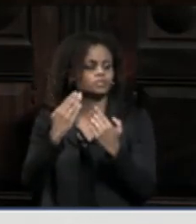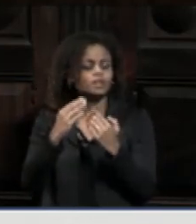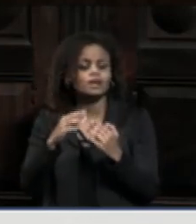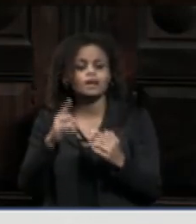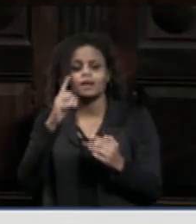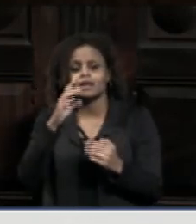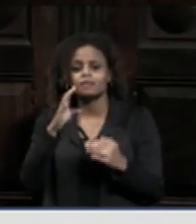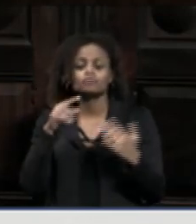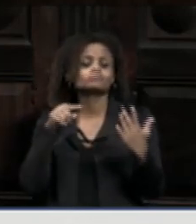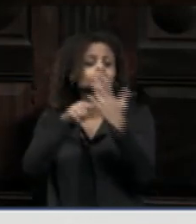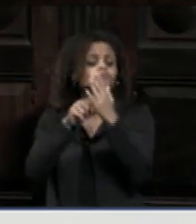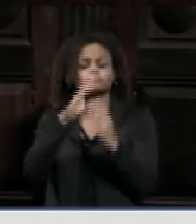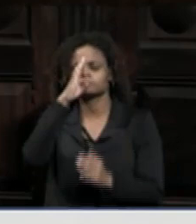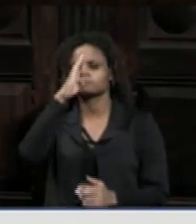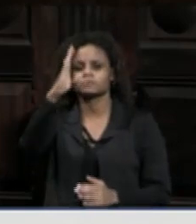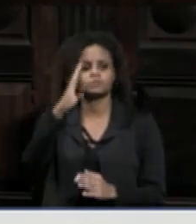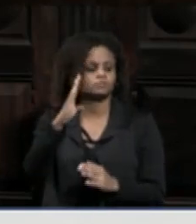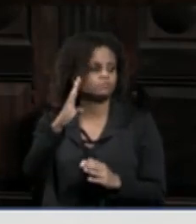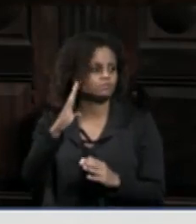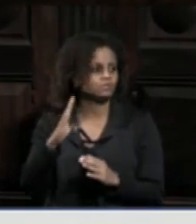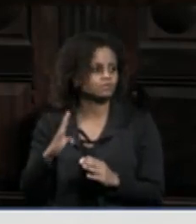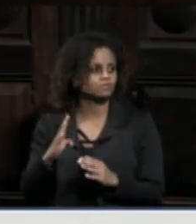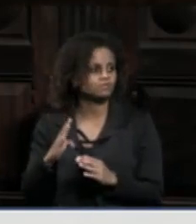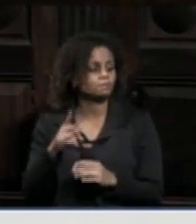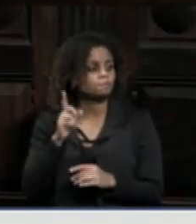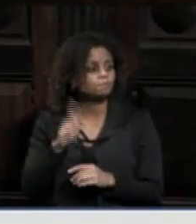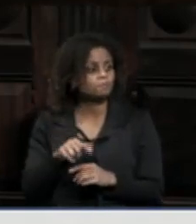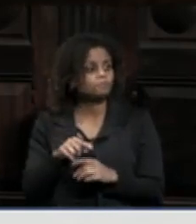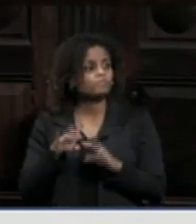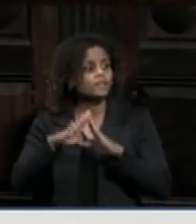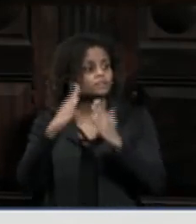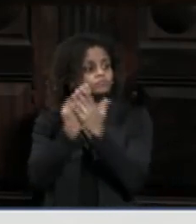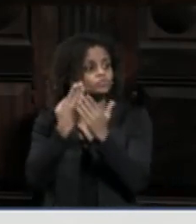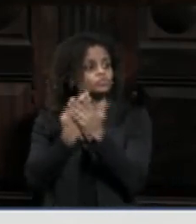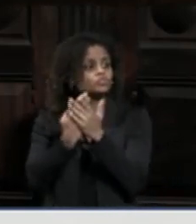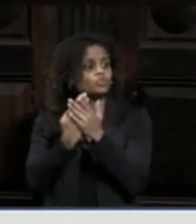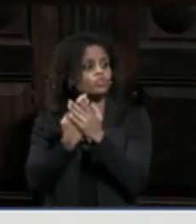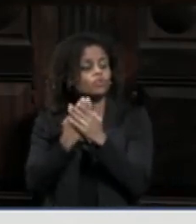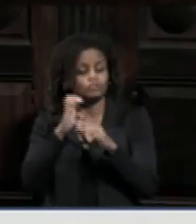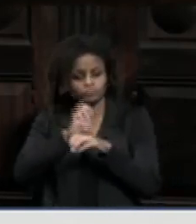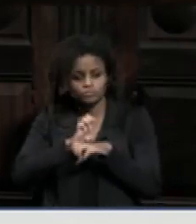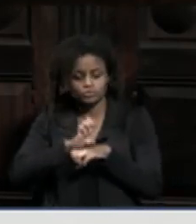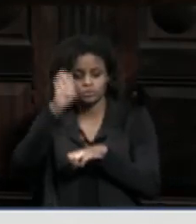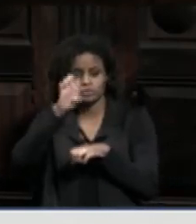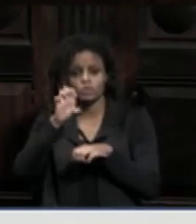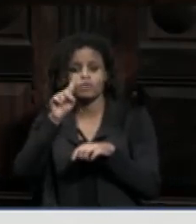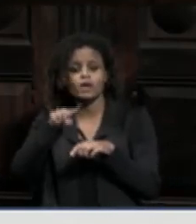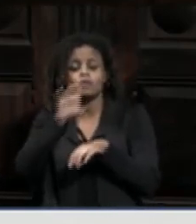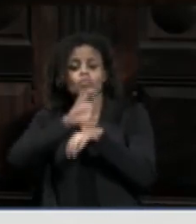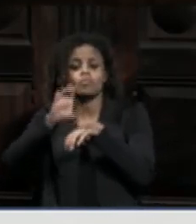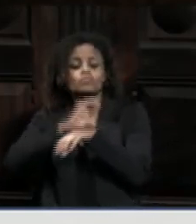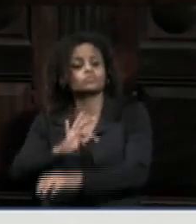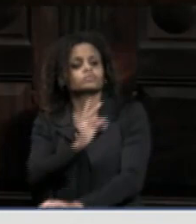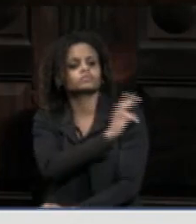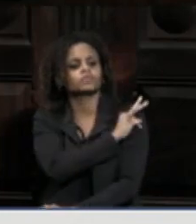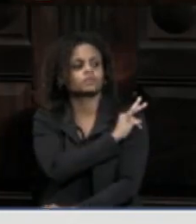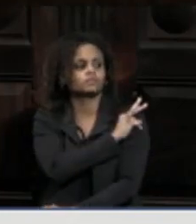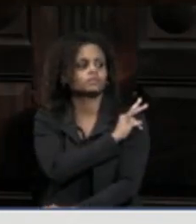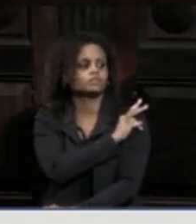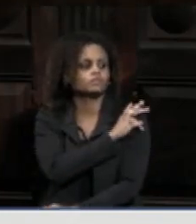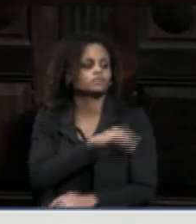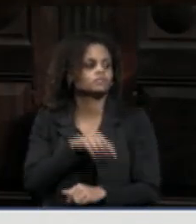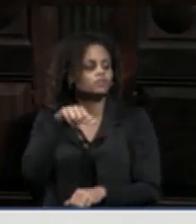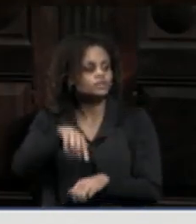matricial de ser um grande equipamento público estadual de formação de técnicos do estado do Rio de Janeiro, com polos